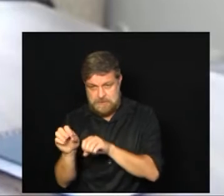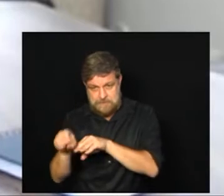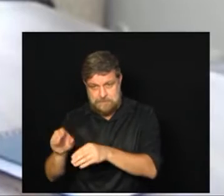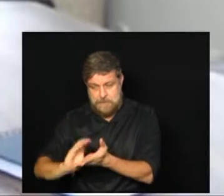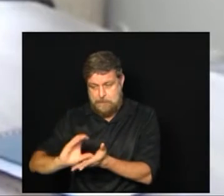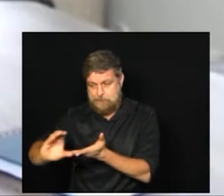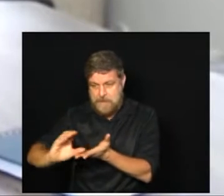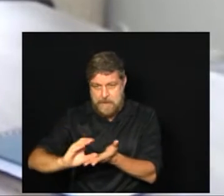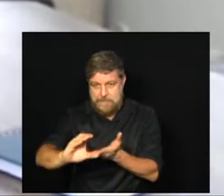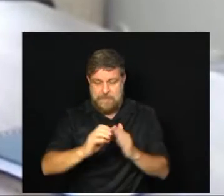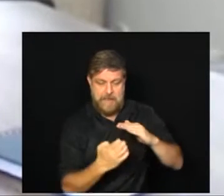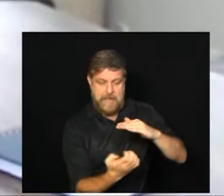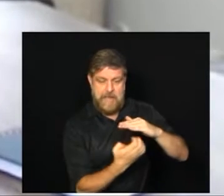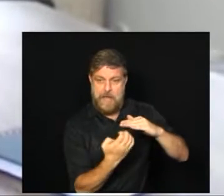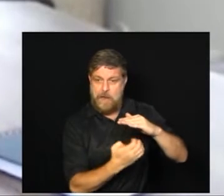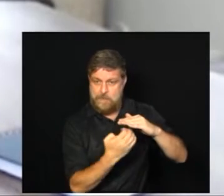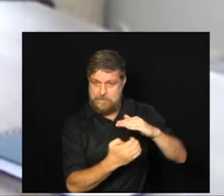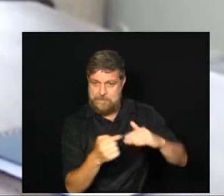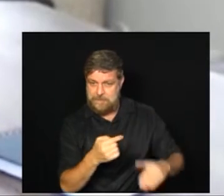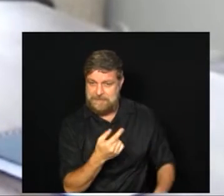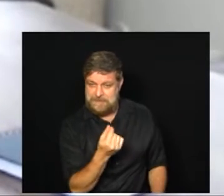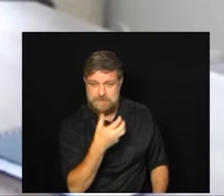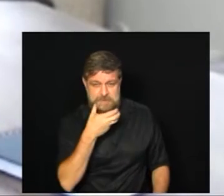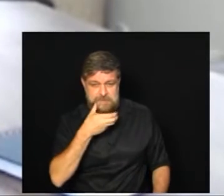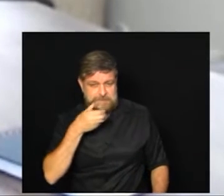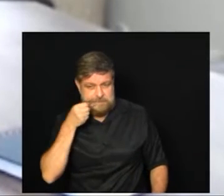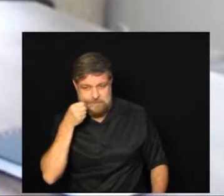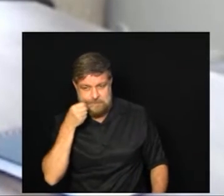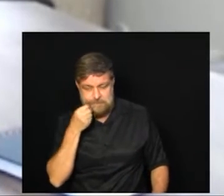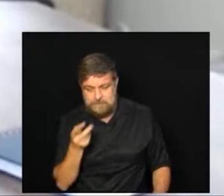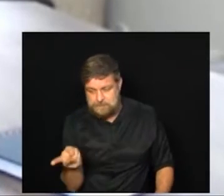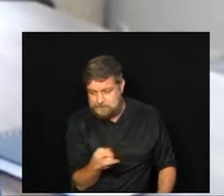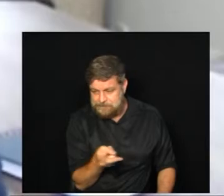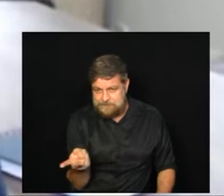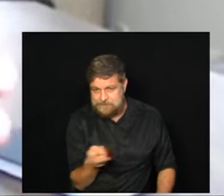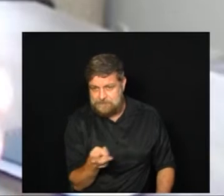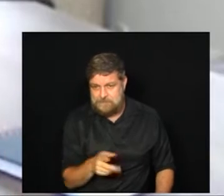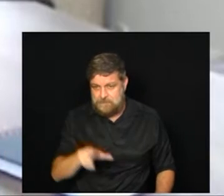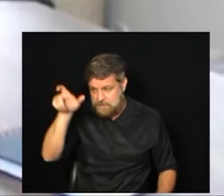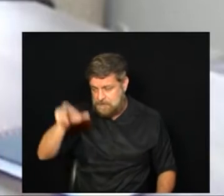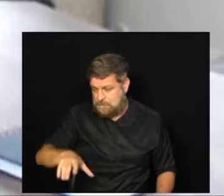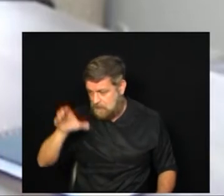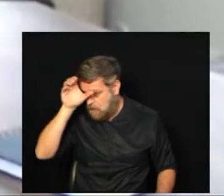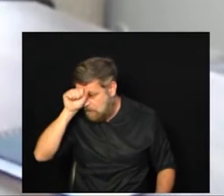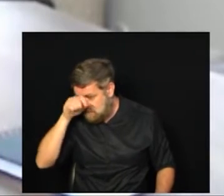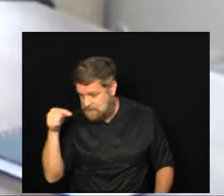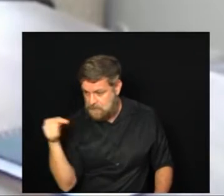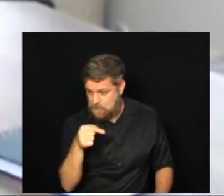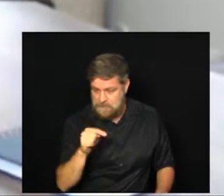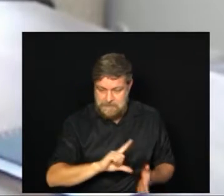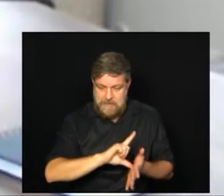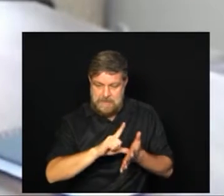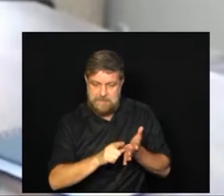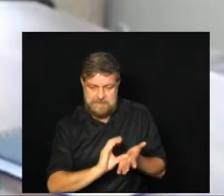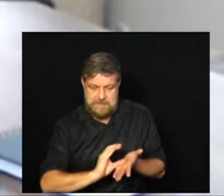uma empresa também de investimentos, né? Então, eu acompanho os 2 momentos, onde a pessoa aprende e depois quando ela investe,